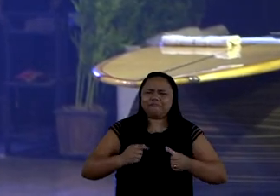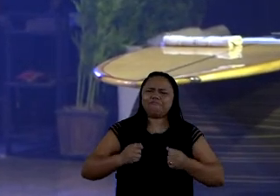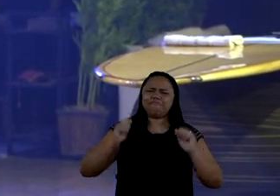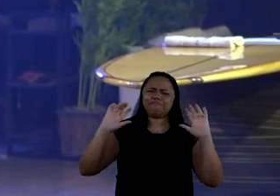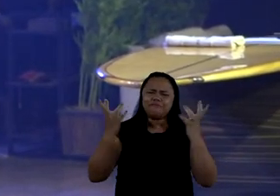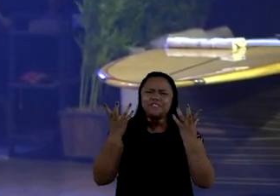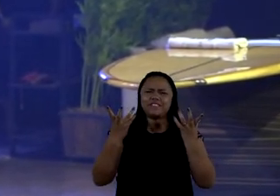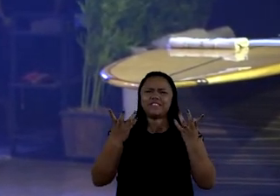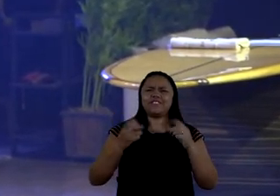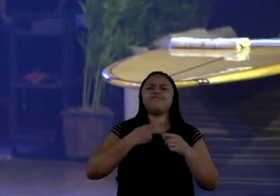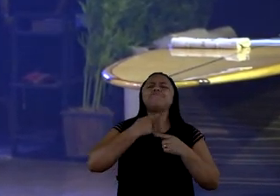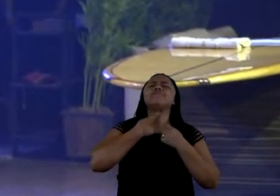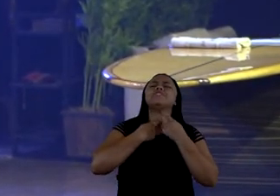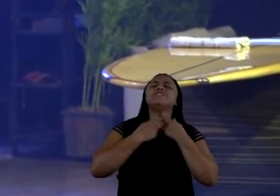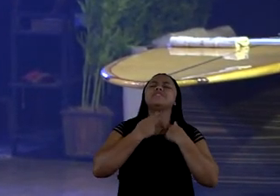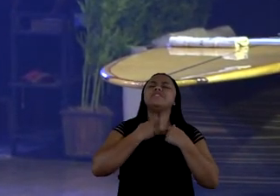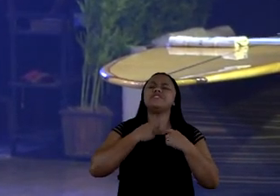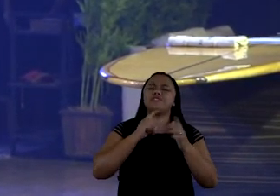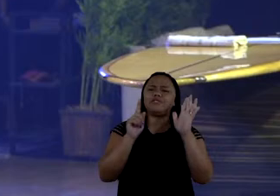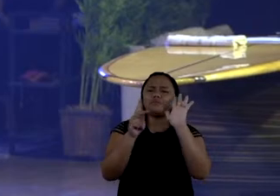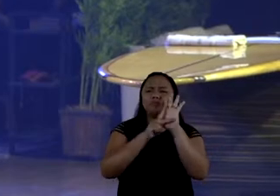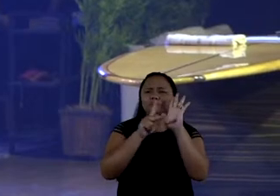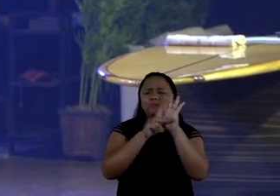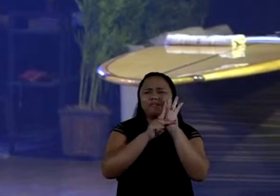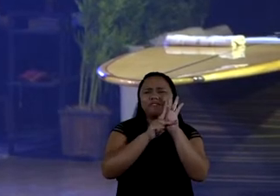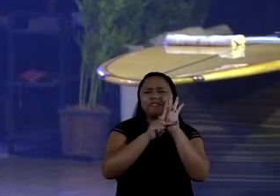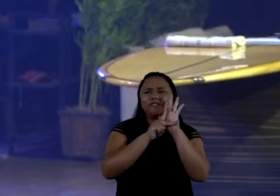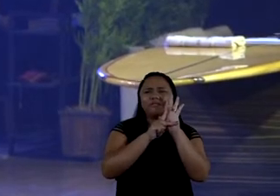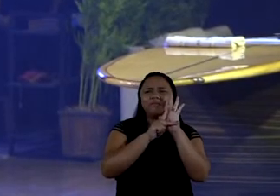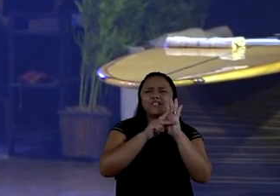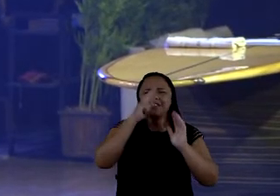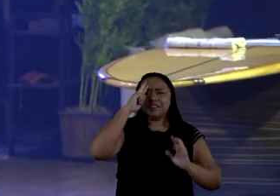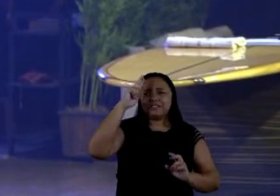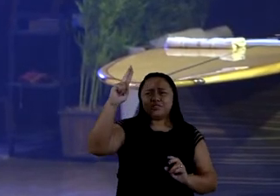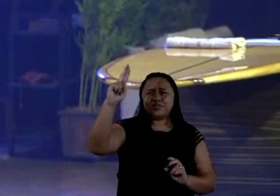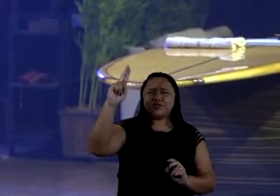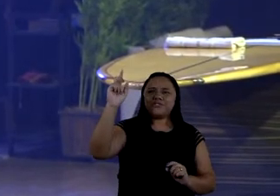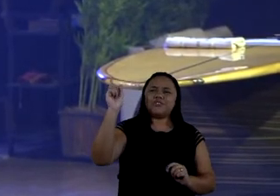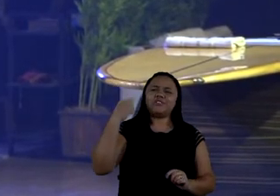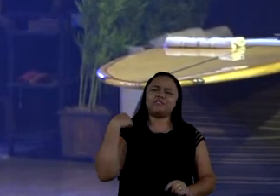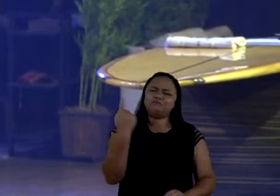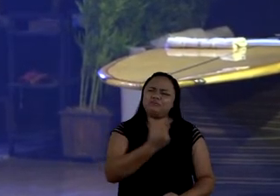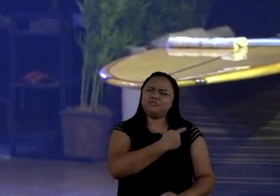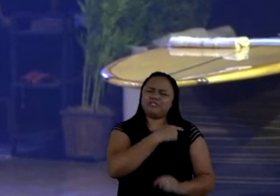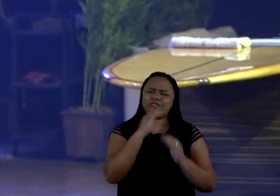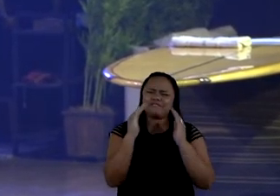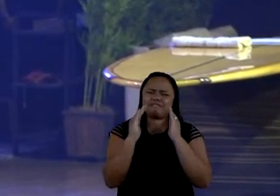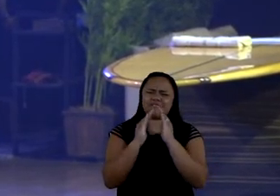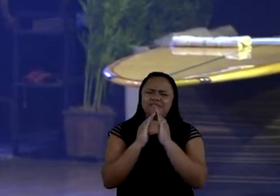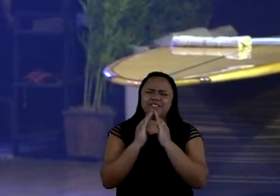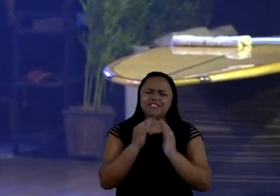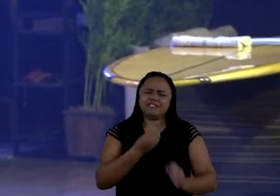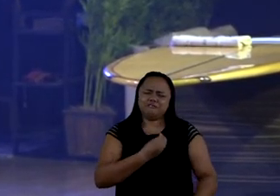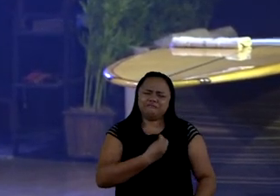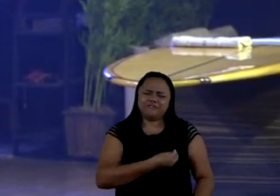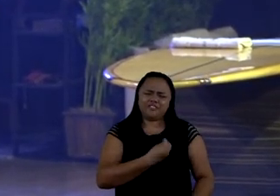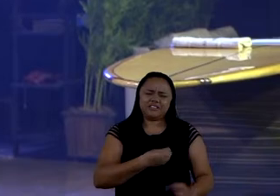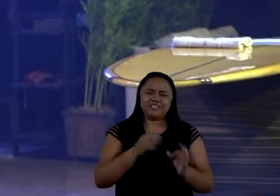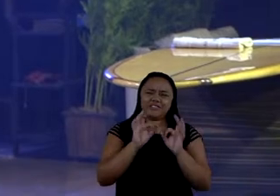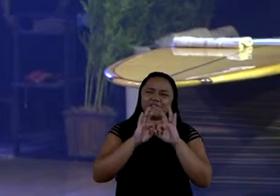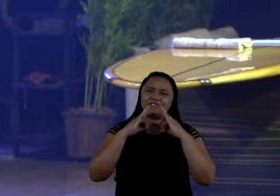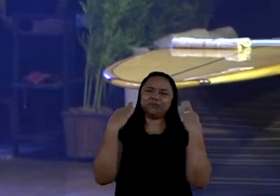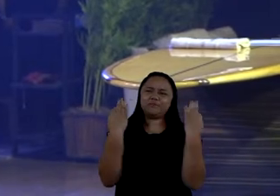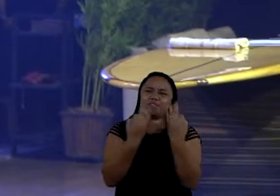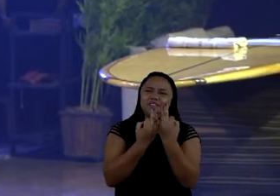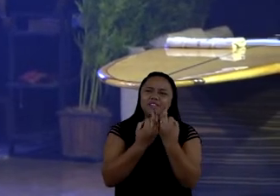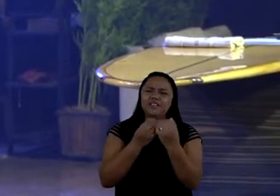Seus desenhos, os Teus propósitos. O Senhor venha guardar a nossa casa, a nossa vida, a nossa família, acampar os